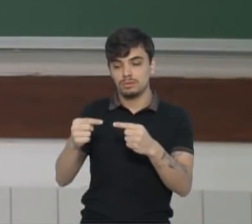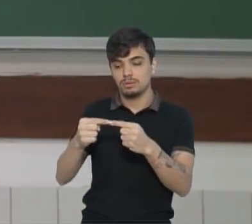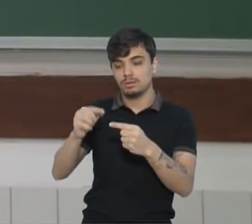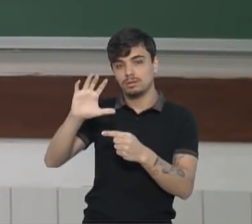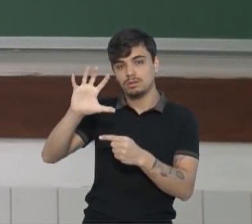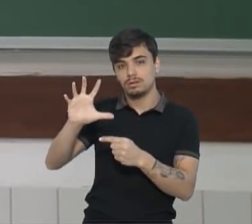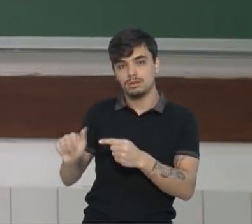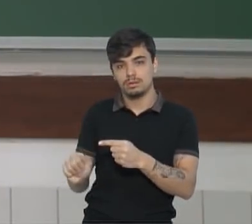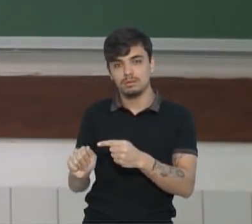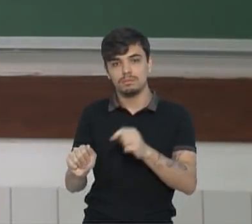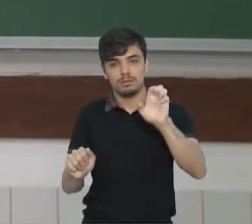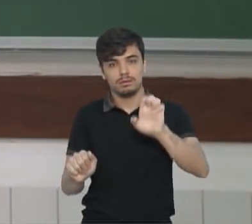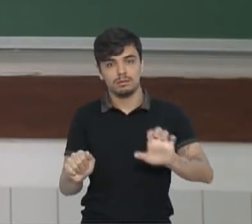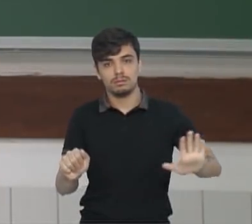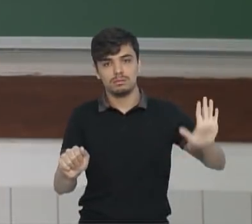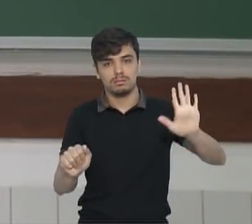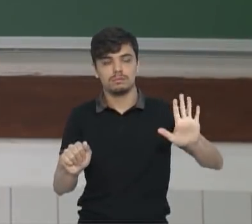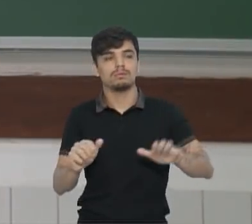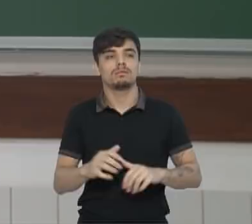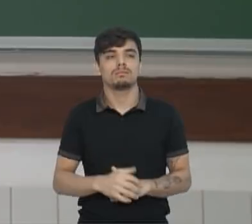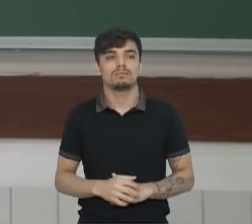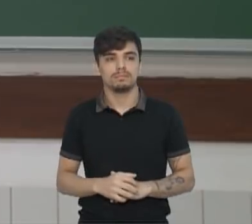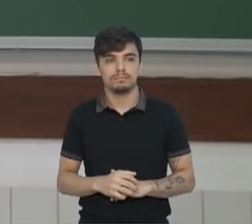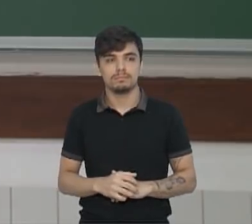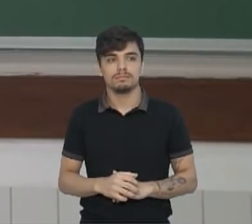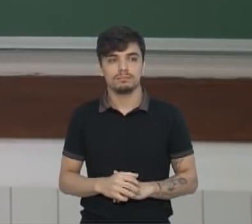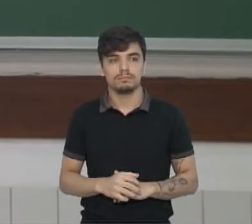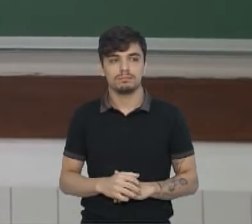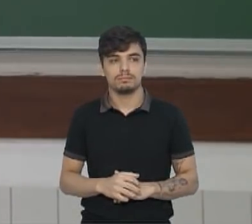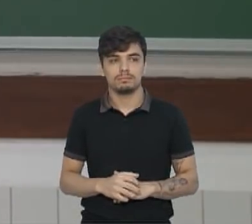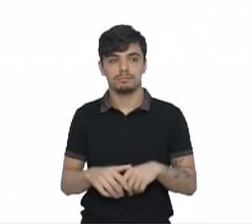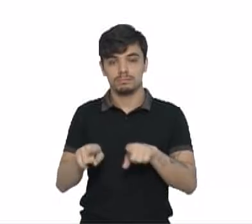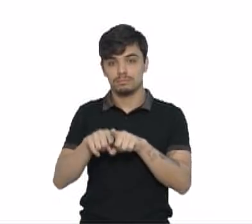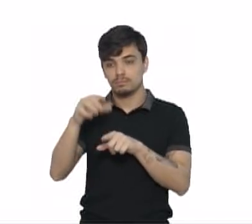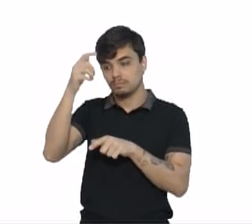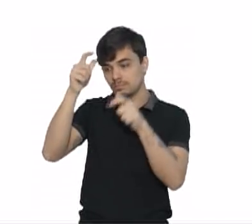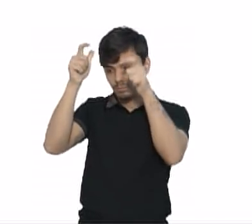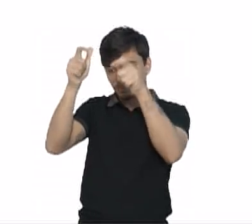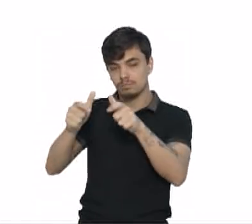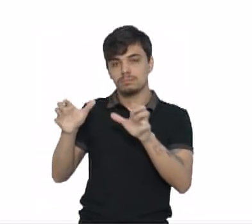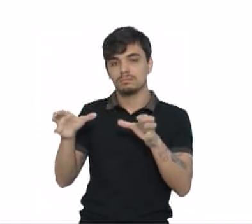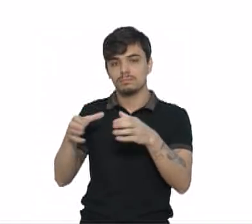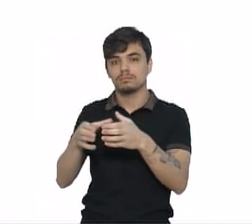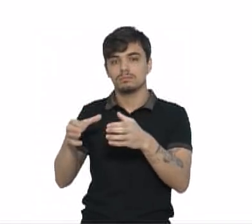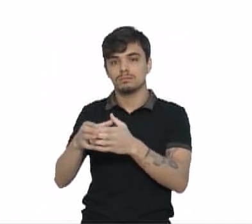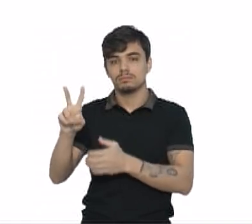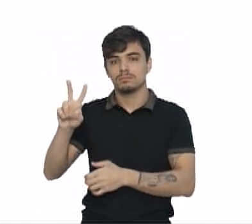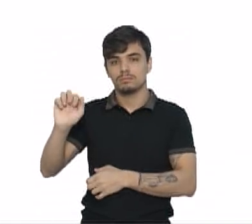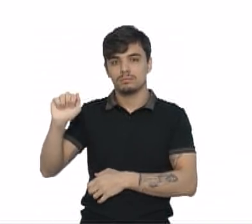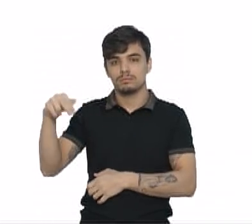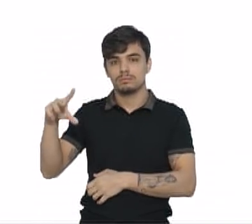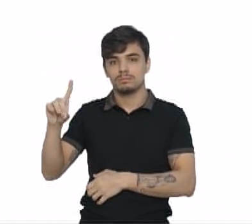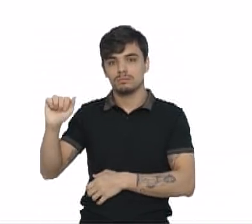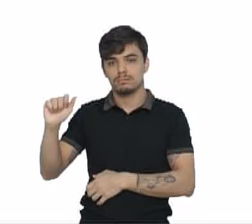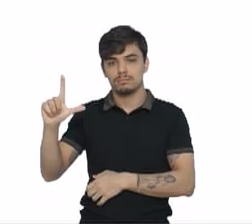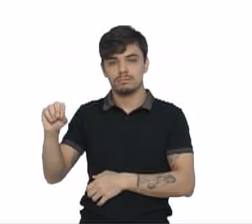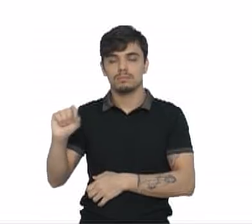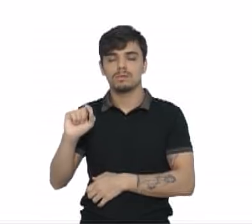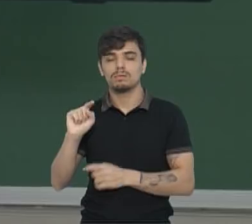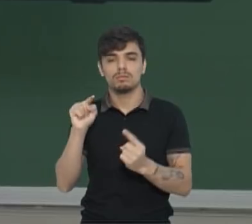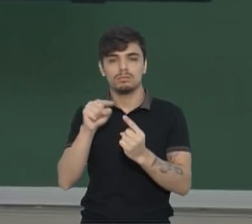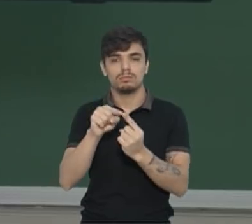importante. Então foi uma boa escolha dos vândalos, né? O reino vândalo, aqui para vocês terem uma noção de qual era a extensão do reino